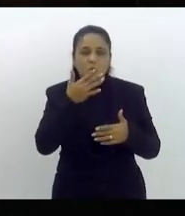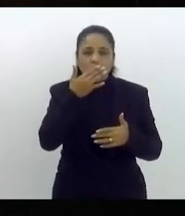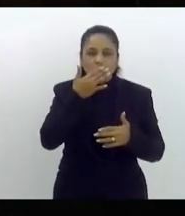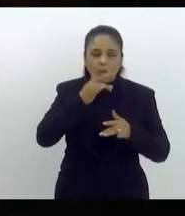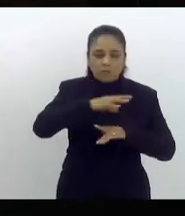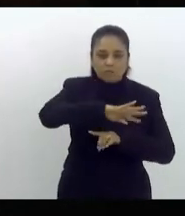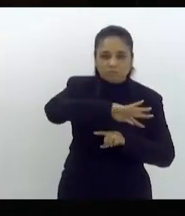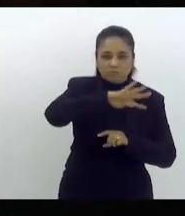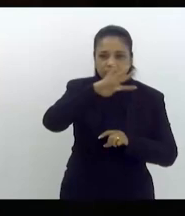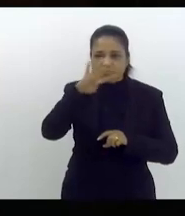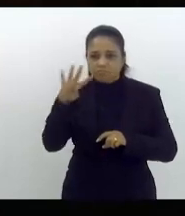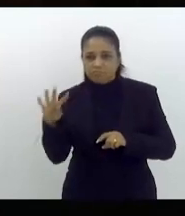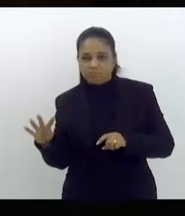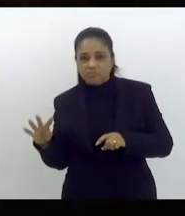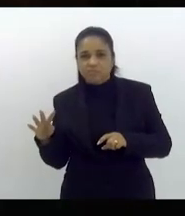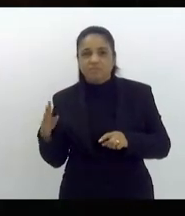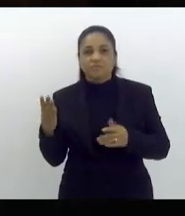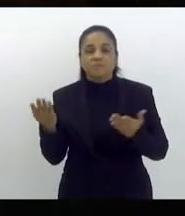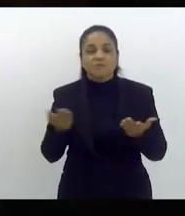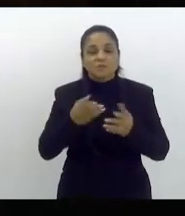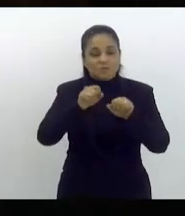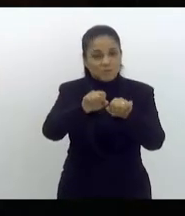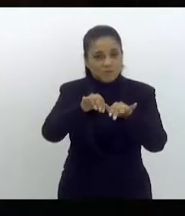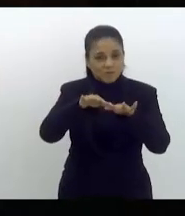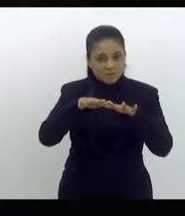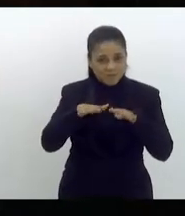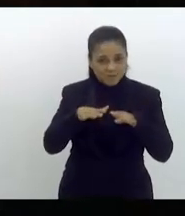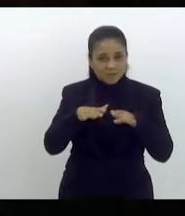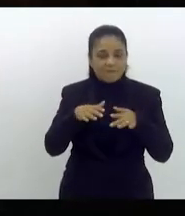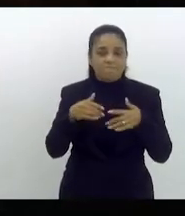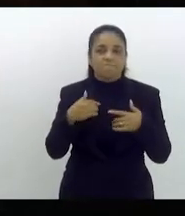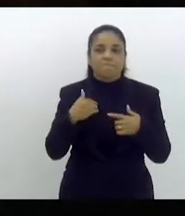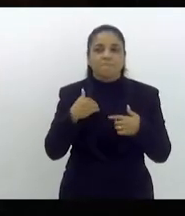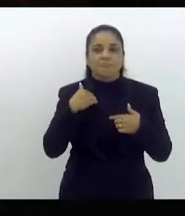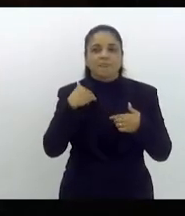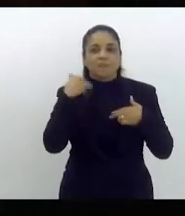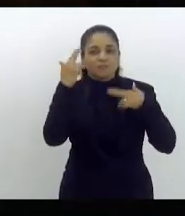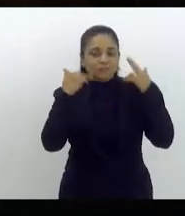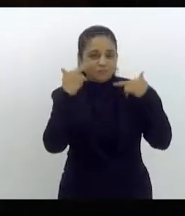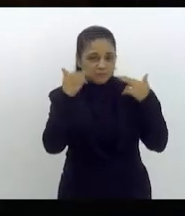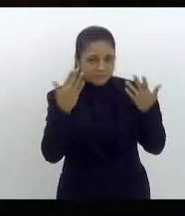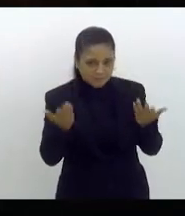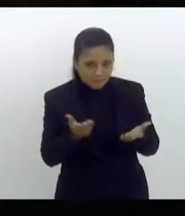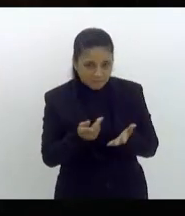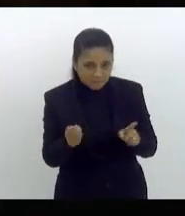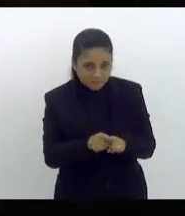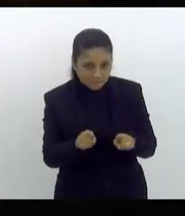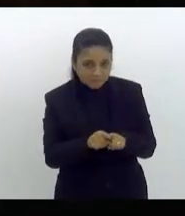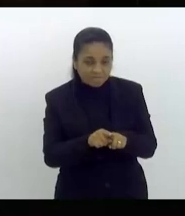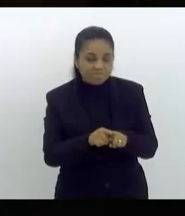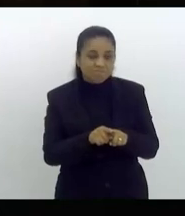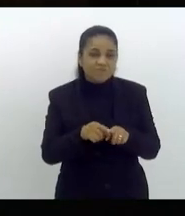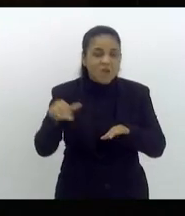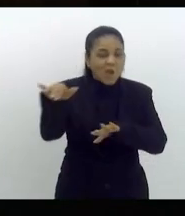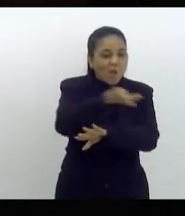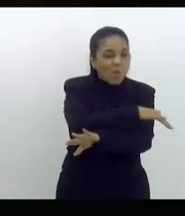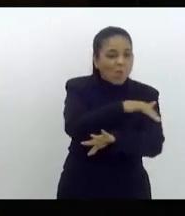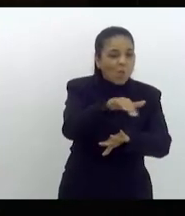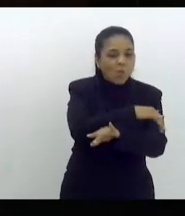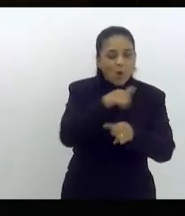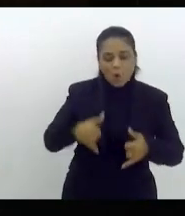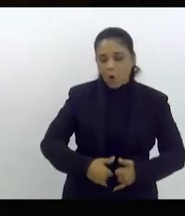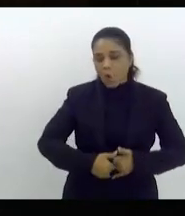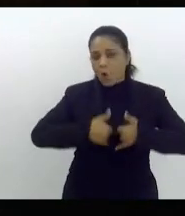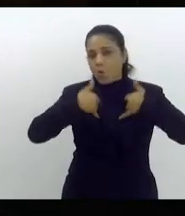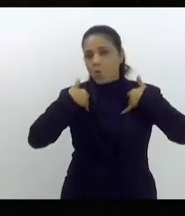hoje aqui o Parlamento Fluminense e nós pintamos com elas vamos tomando as ruas como orgulho